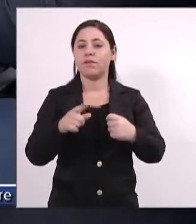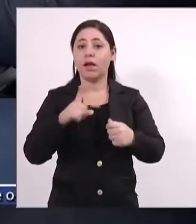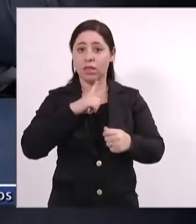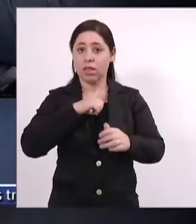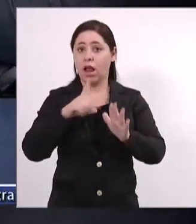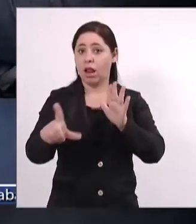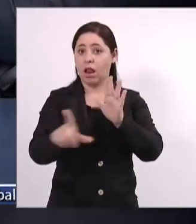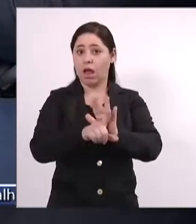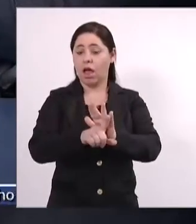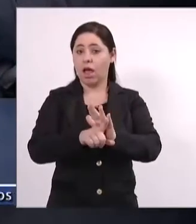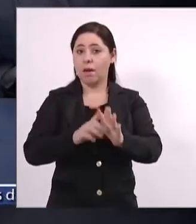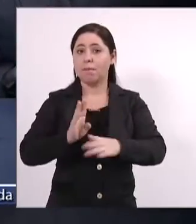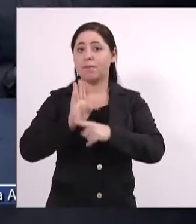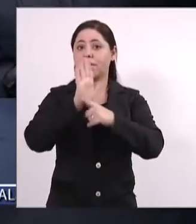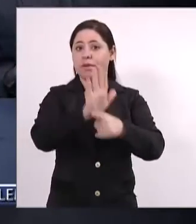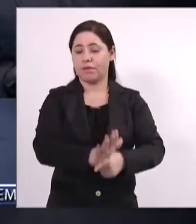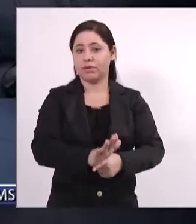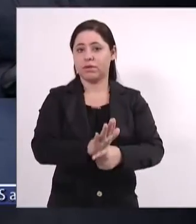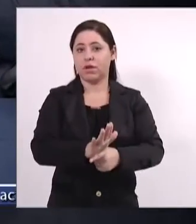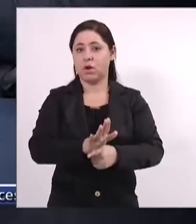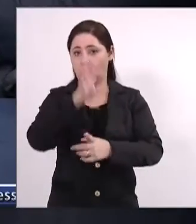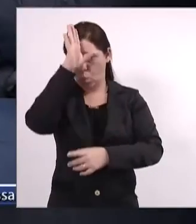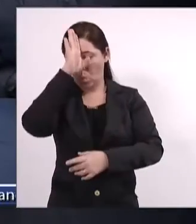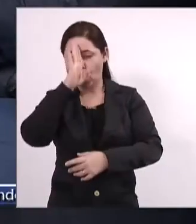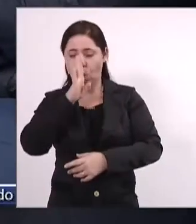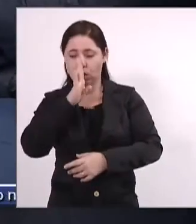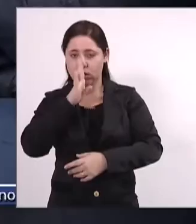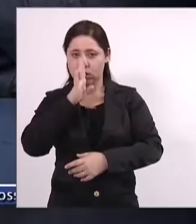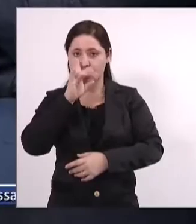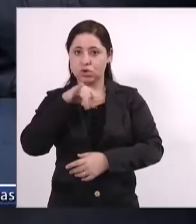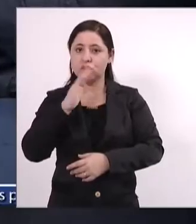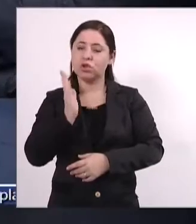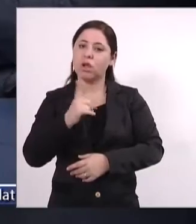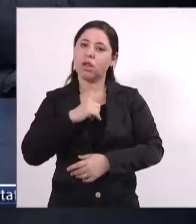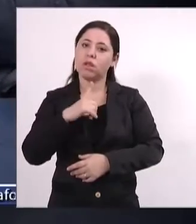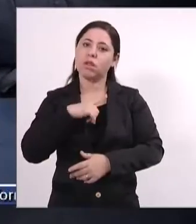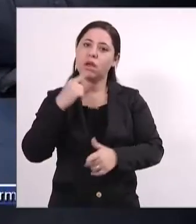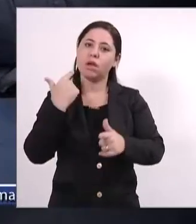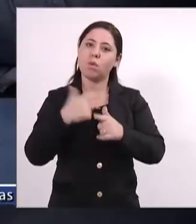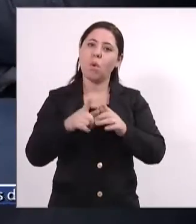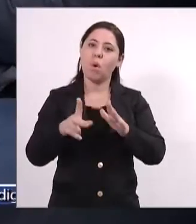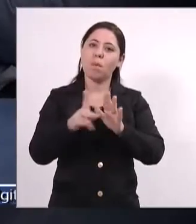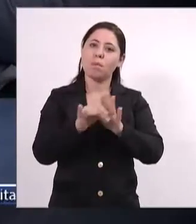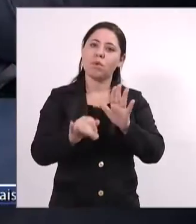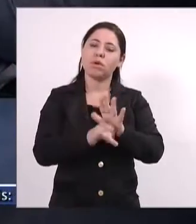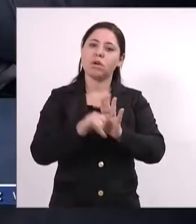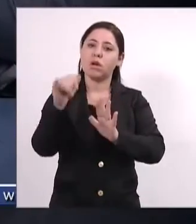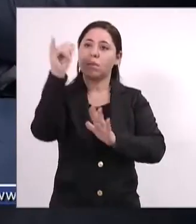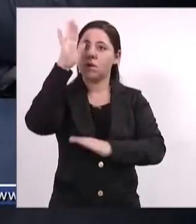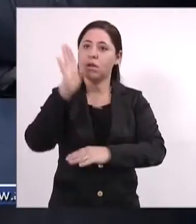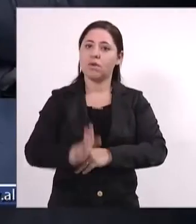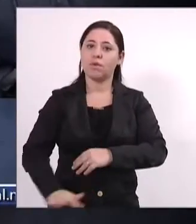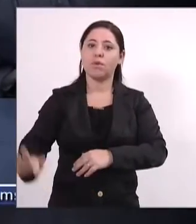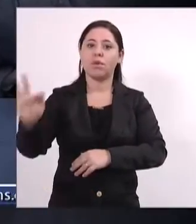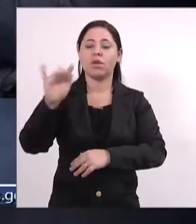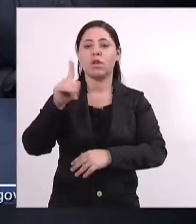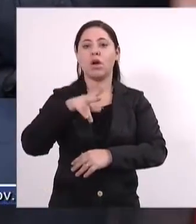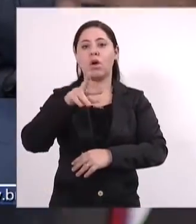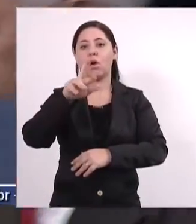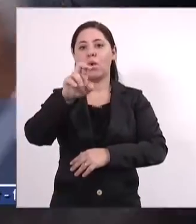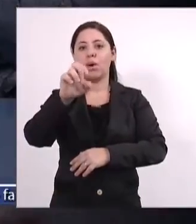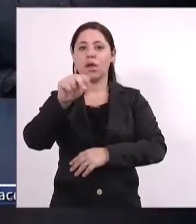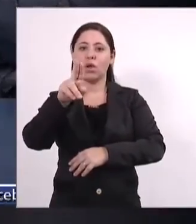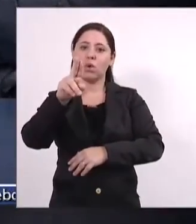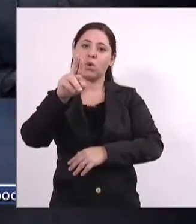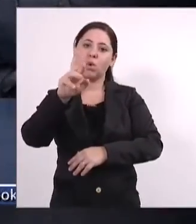lei que vem dos emolumentos com a gratuidade, né, já que tem esse programa a nível federal na lei do REURB,